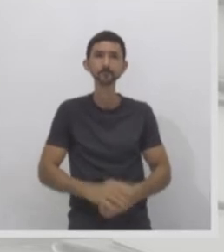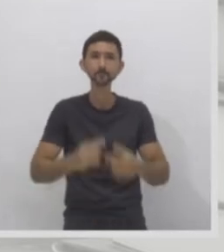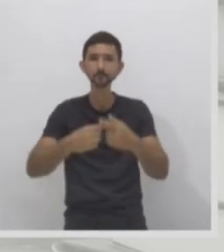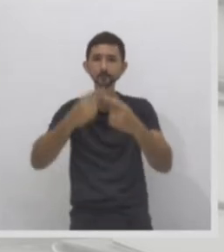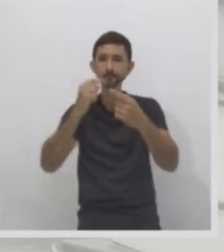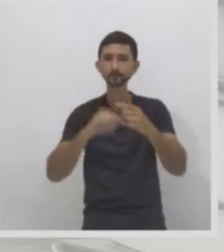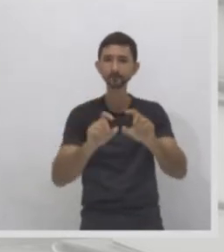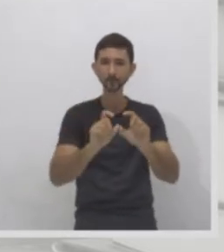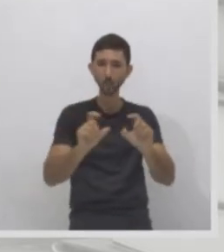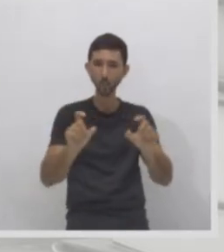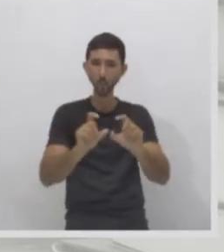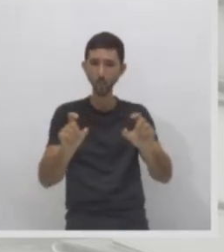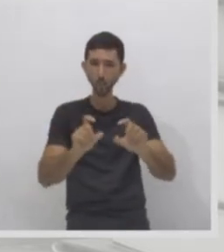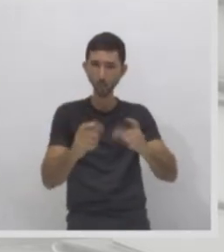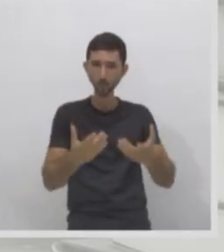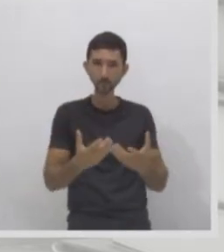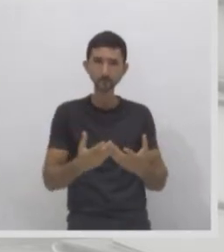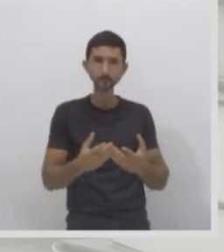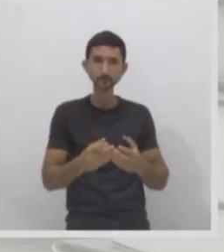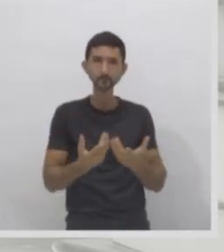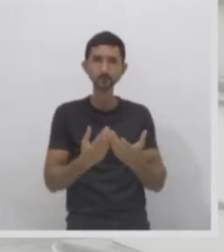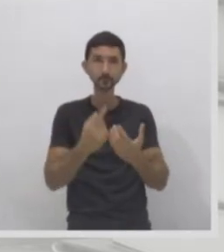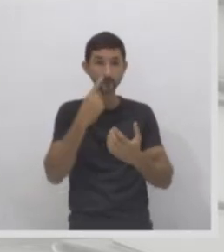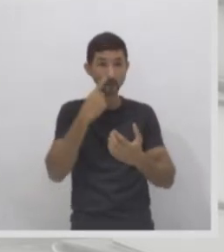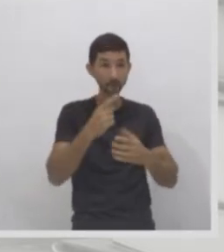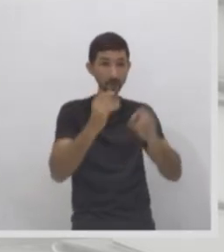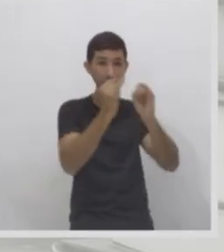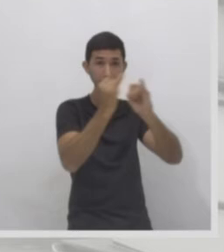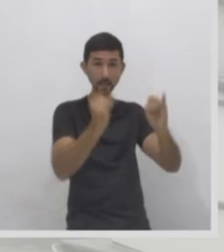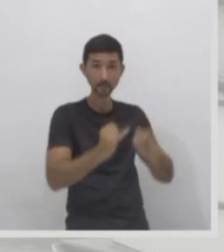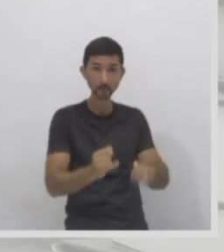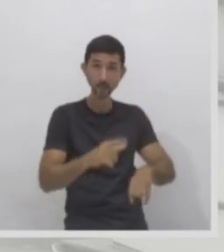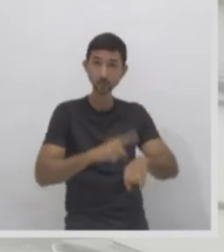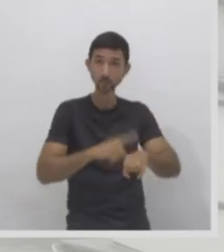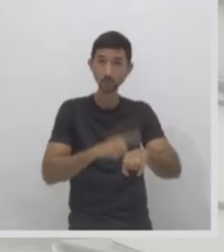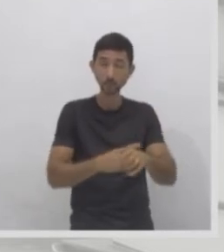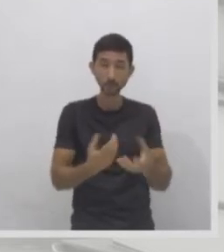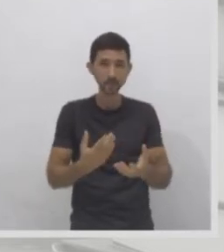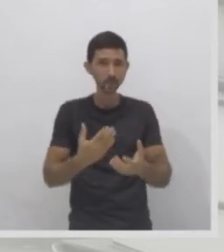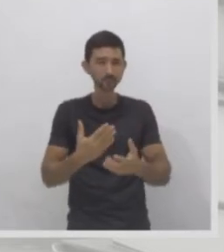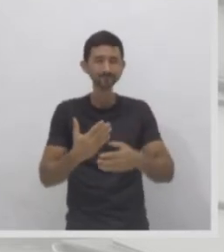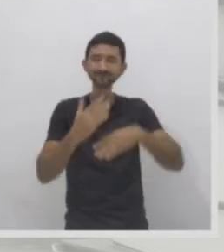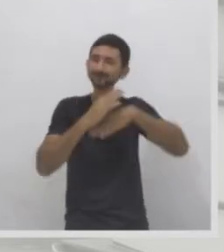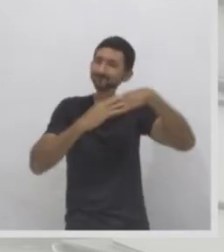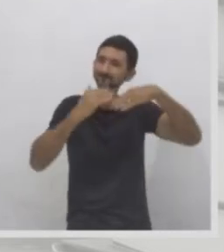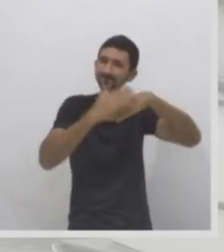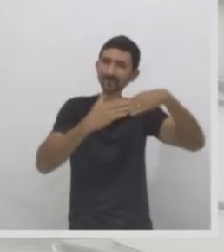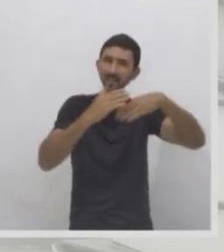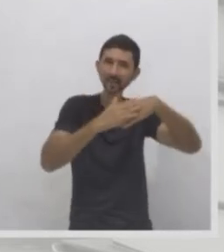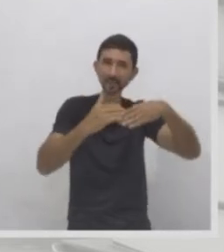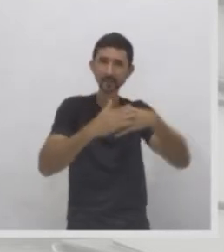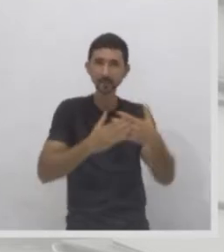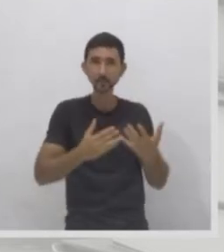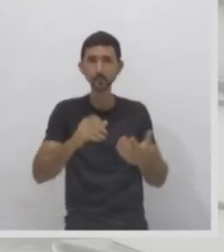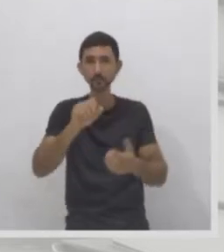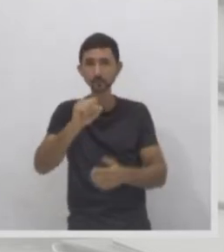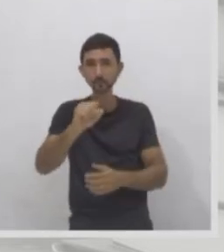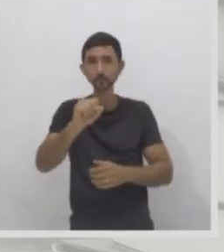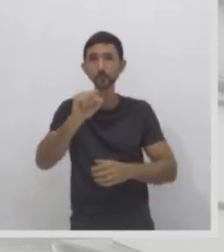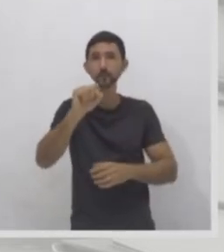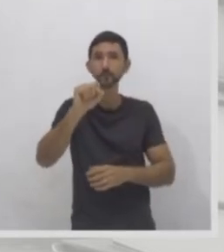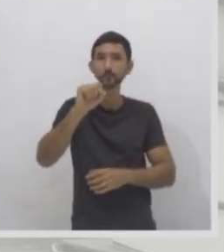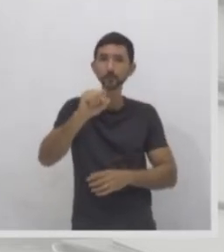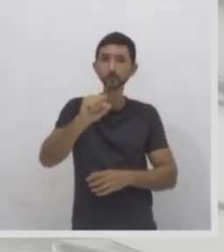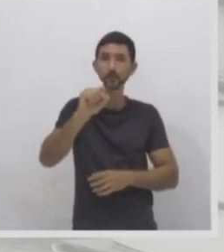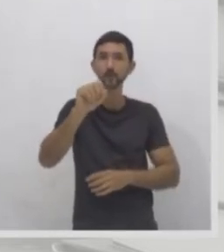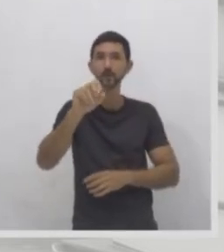última partezinha do texto, confira as imagens desse momento super fofinho. Você tem de novo a relação